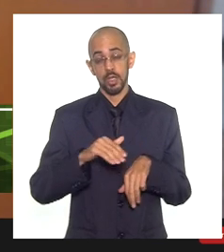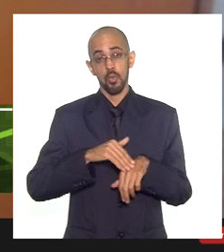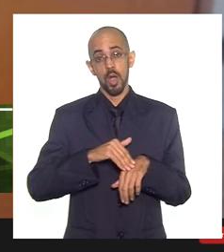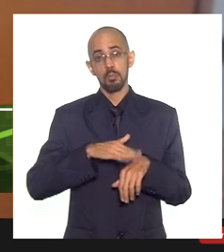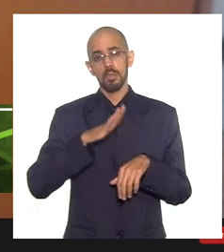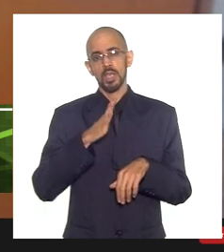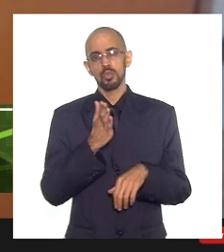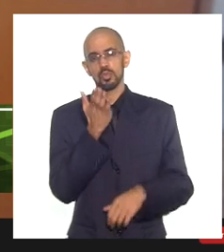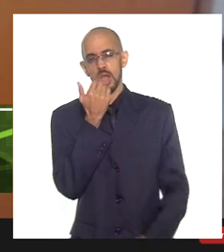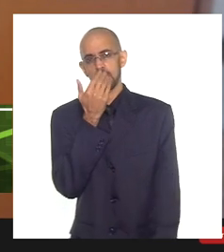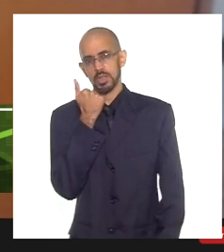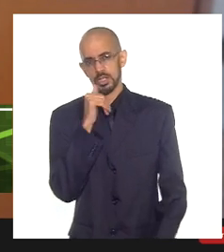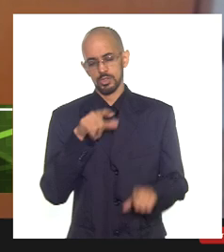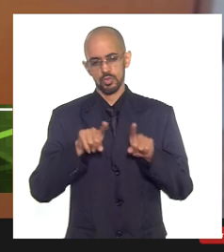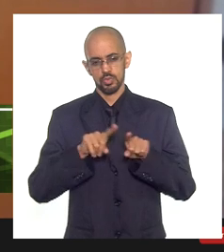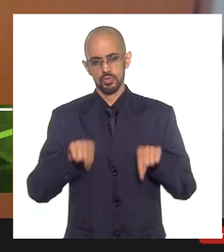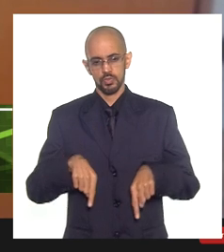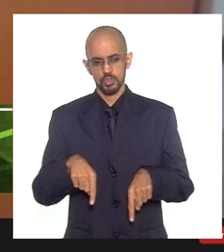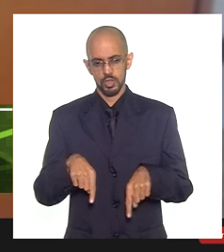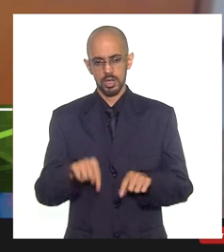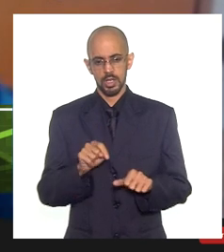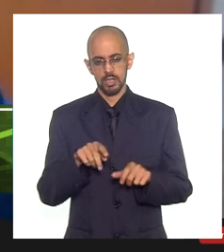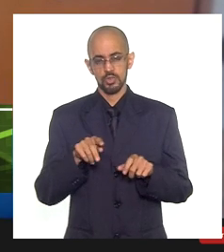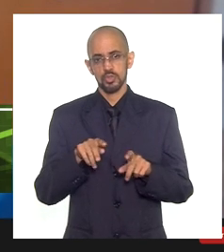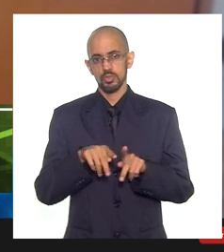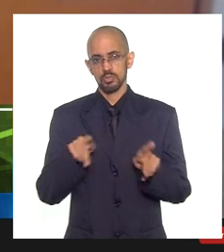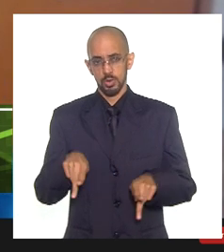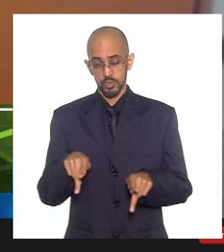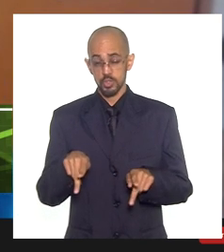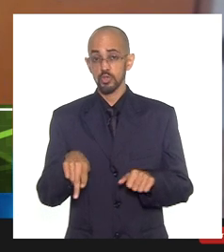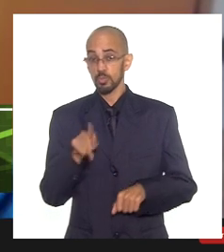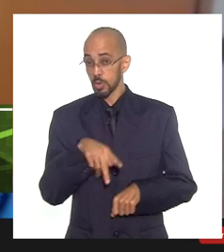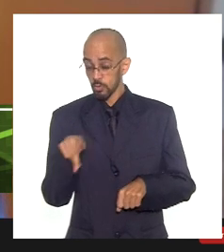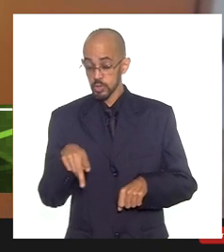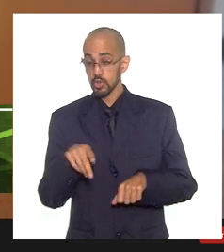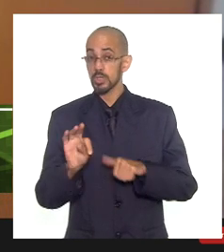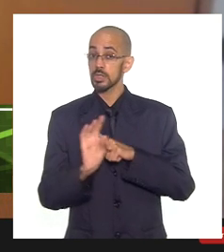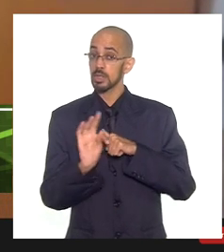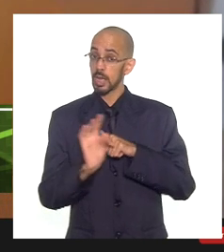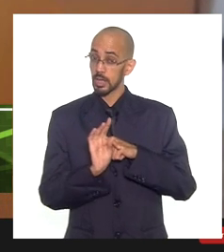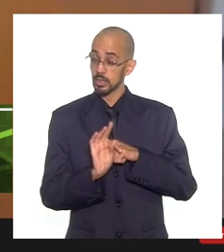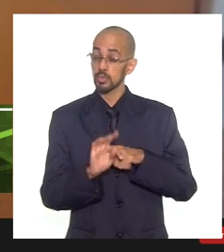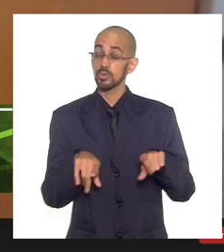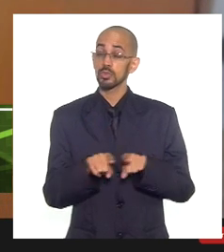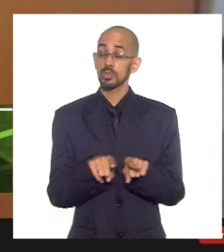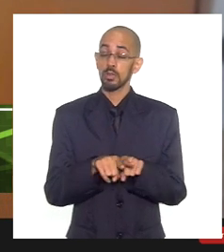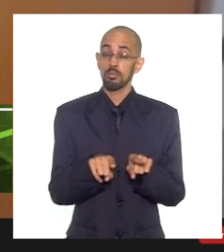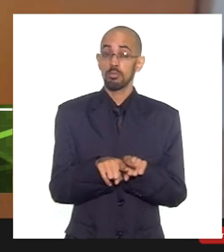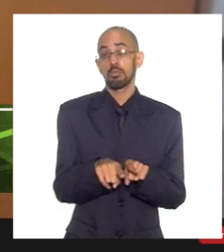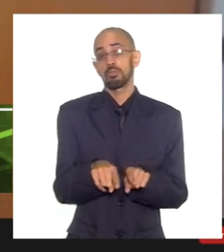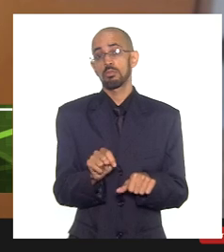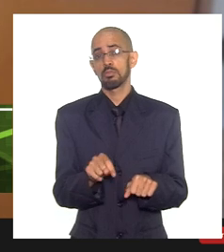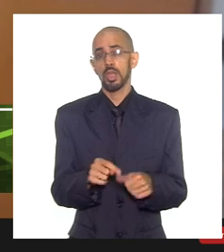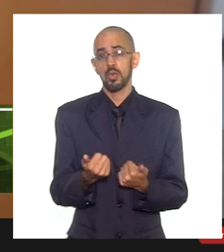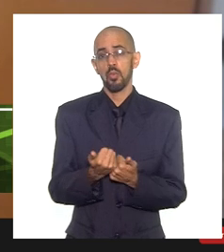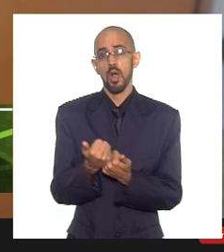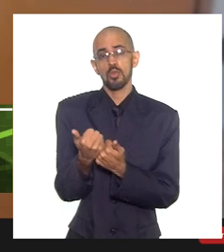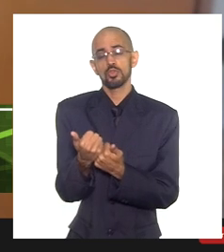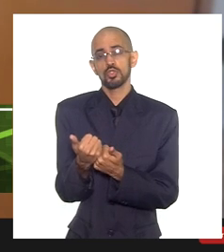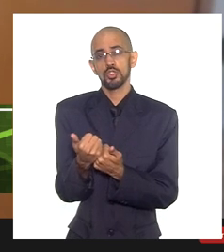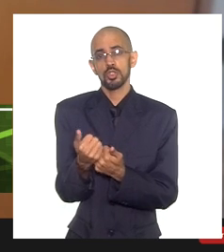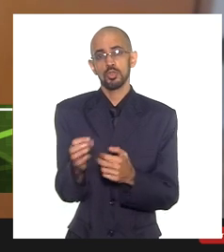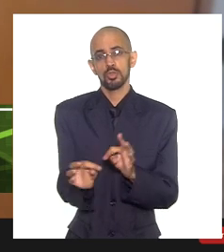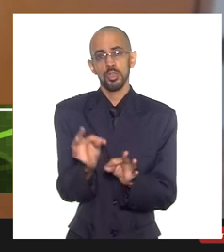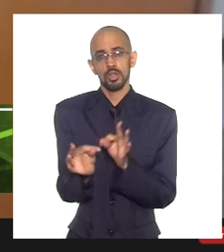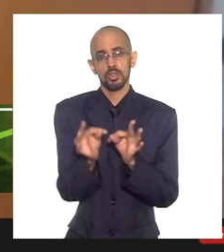alimentação dos professores e técnicos bem como o auxílio tecnológico na esteira do que